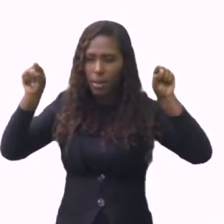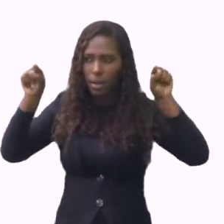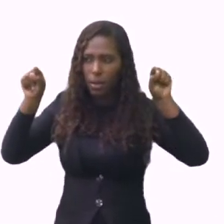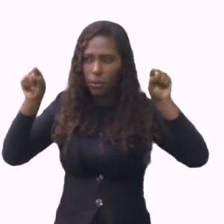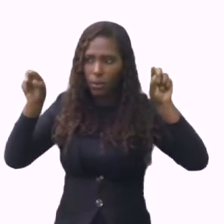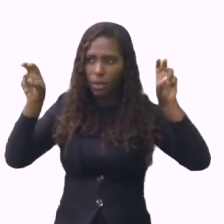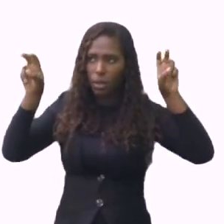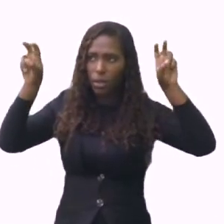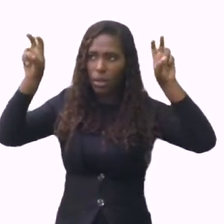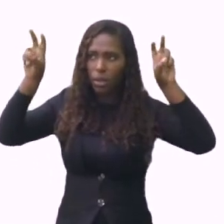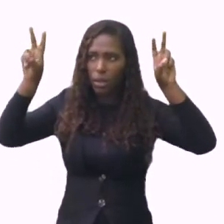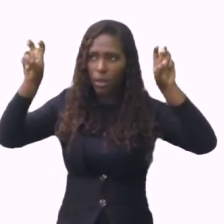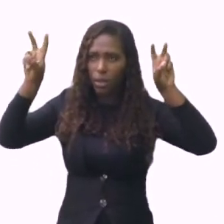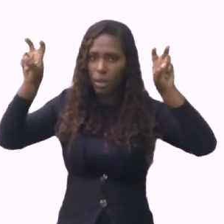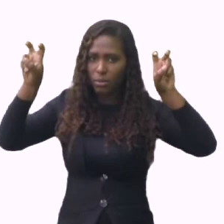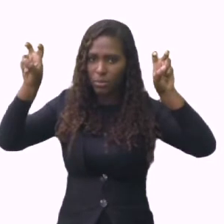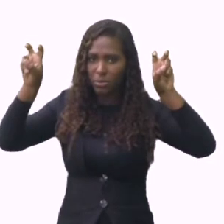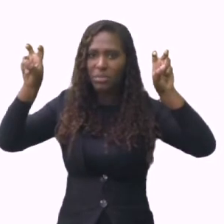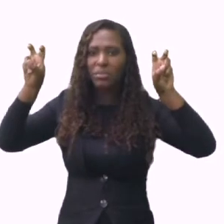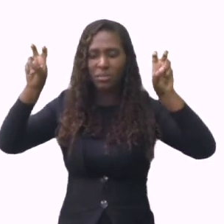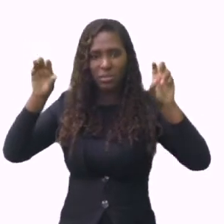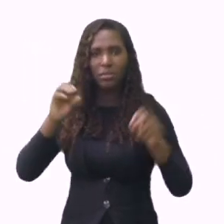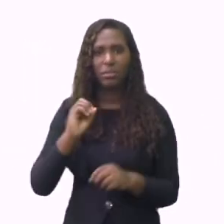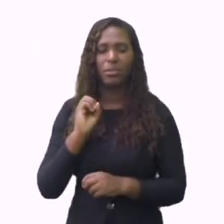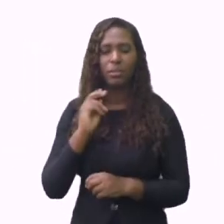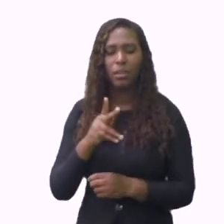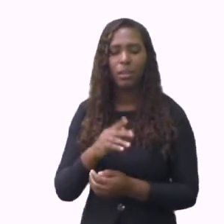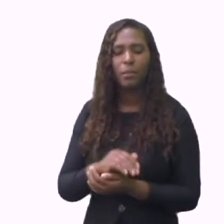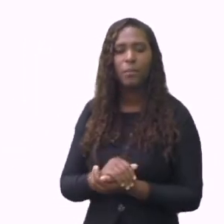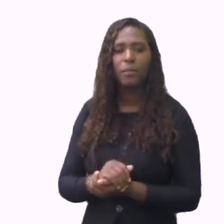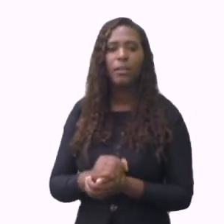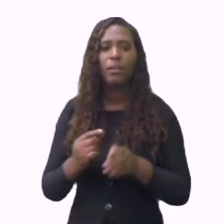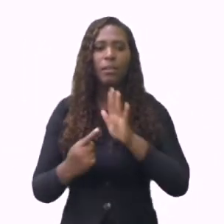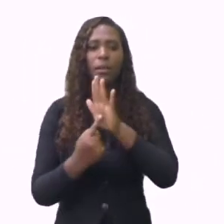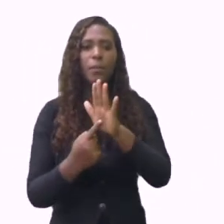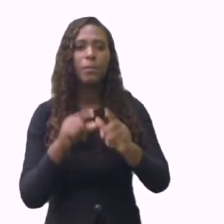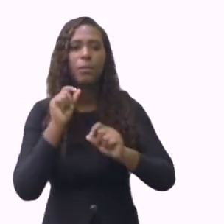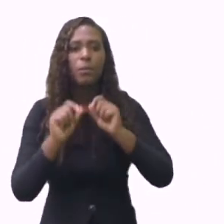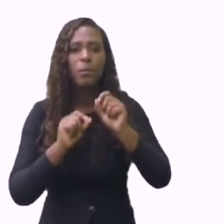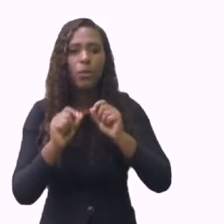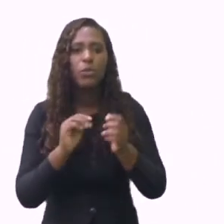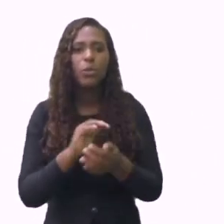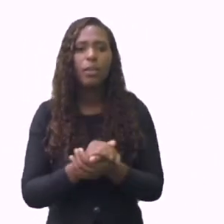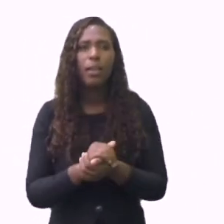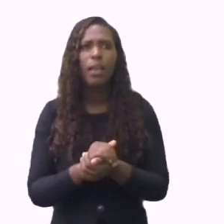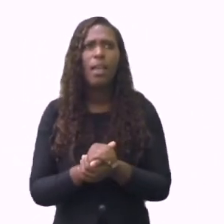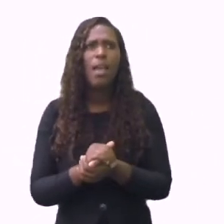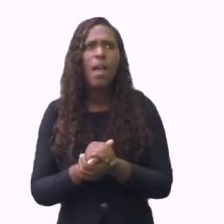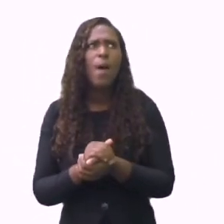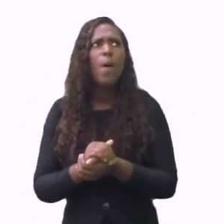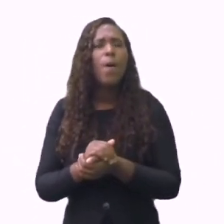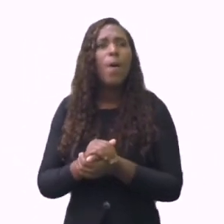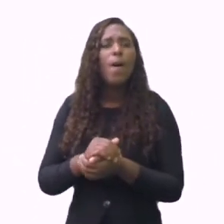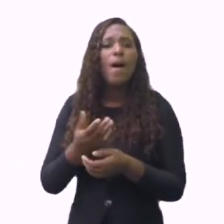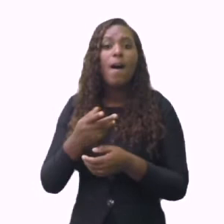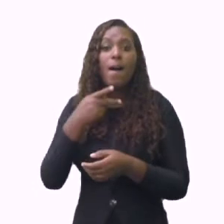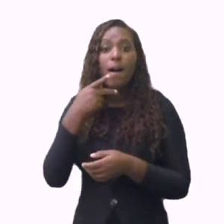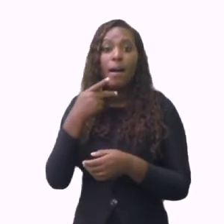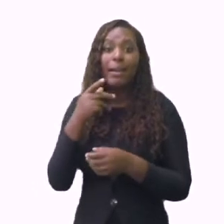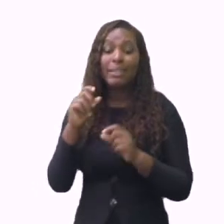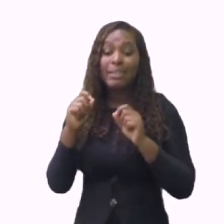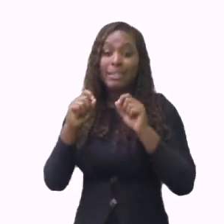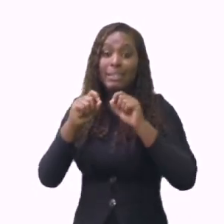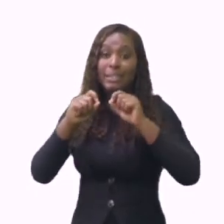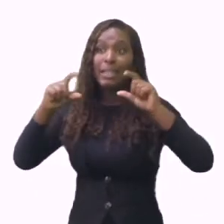ela faz. As aspas indicam a fala de outra pessoa no texto. Ela serve para destacar